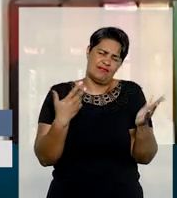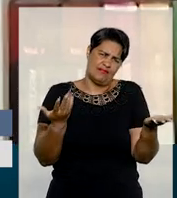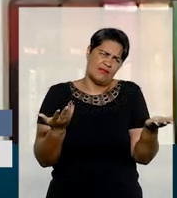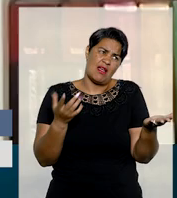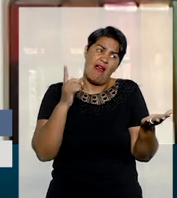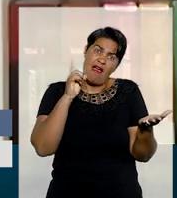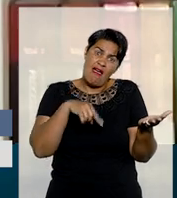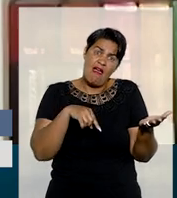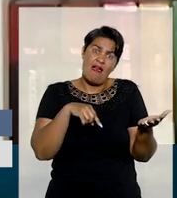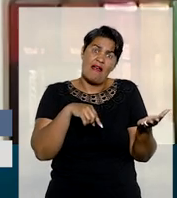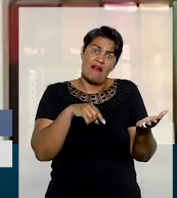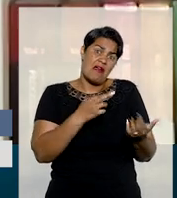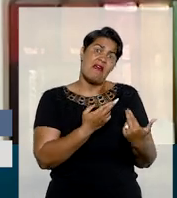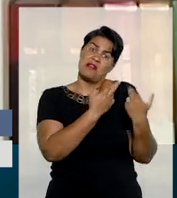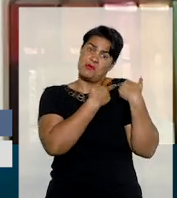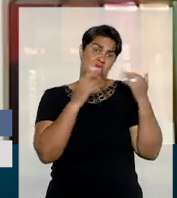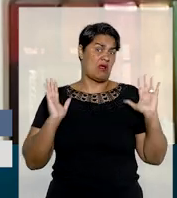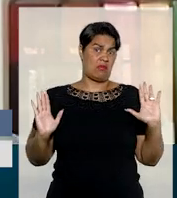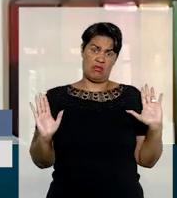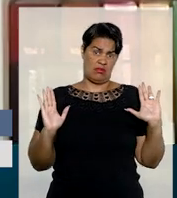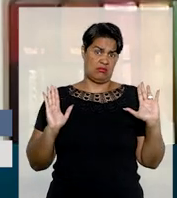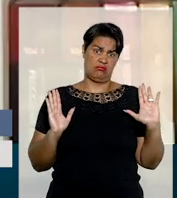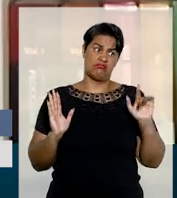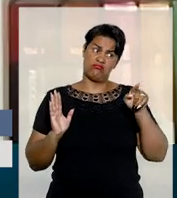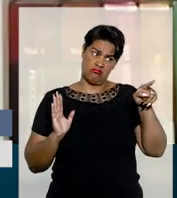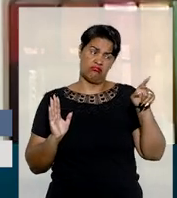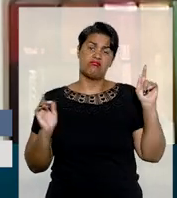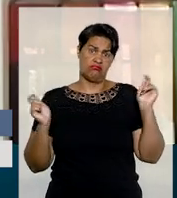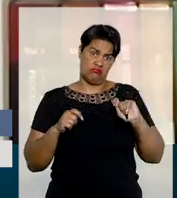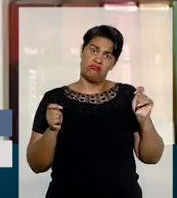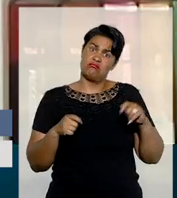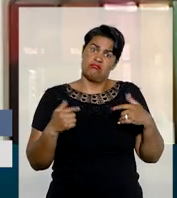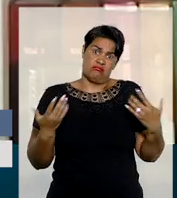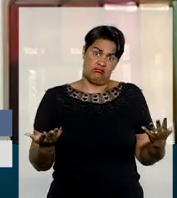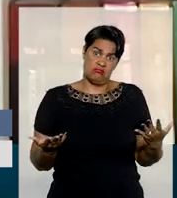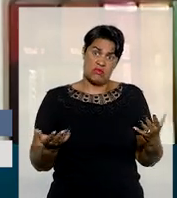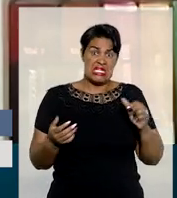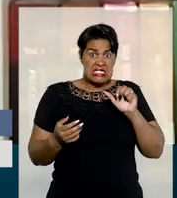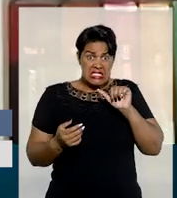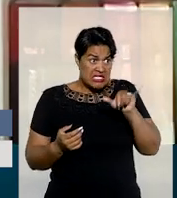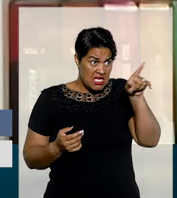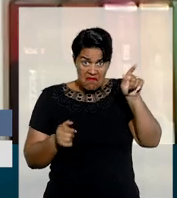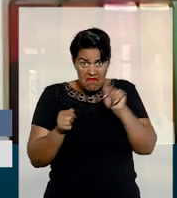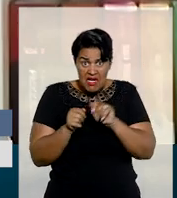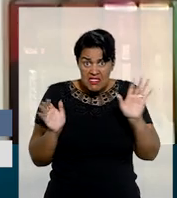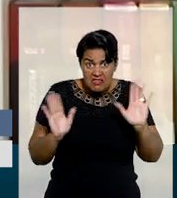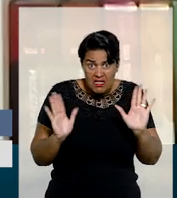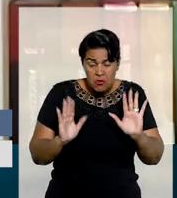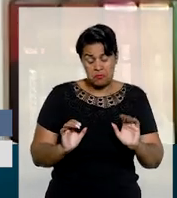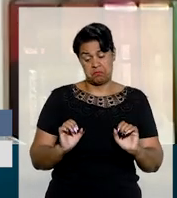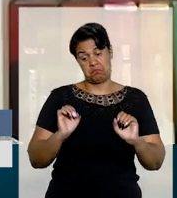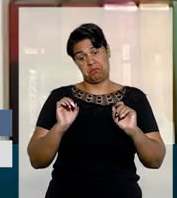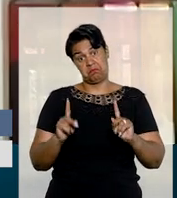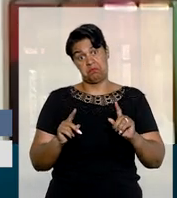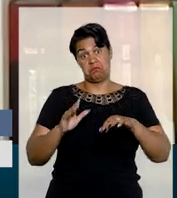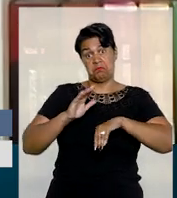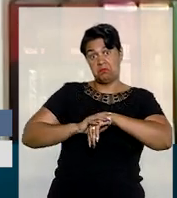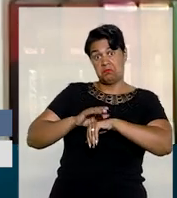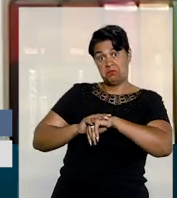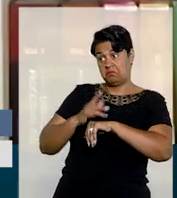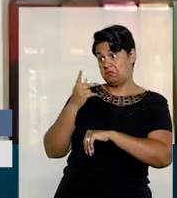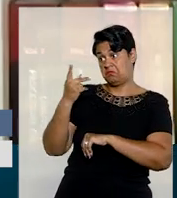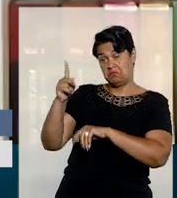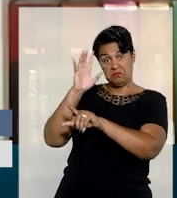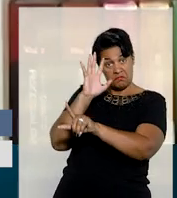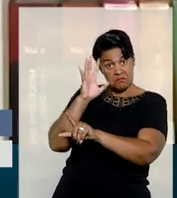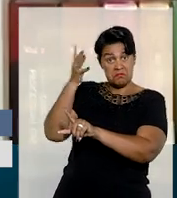se trata de uma obrigação da parte, se trata de um ônus. Quer dizer, a parte tem o ônus de indicar, caso ela não indique, o